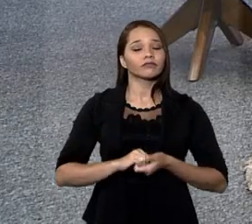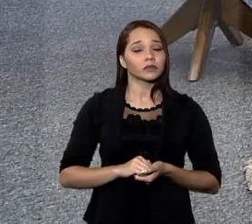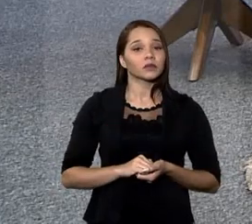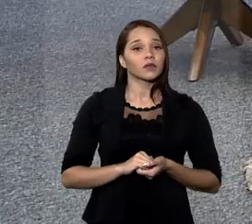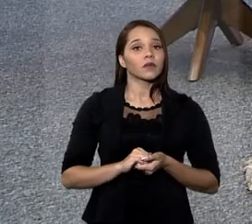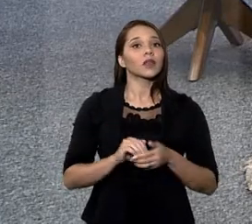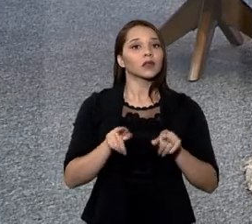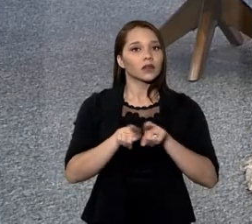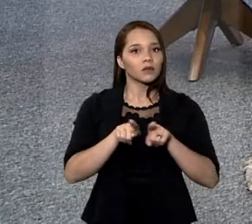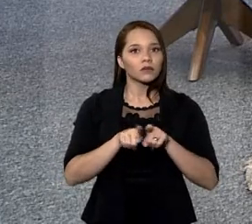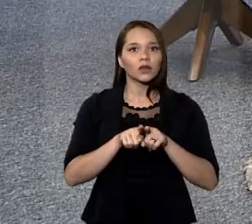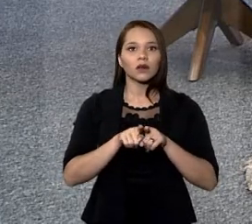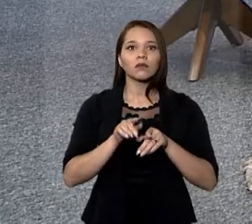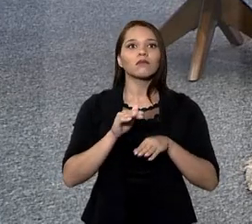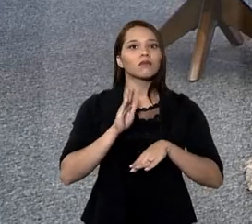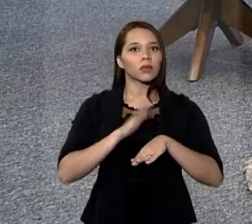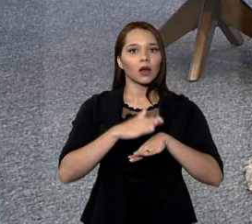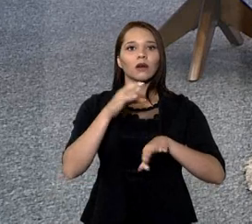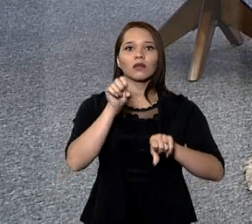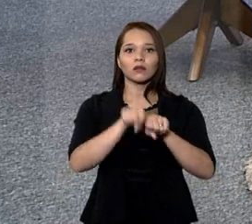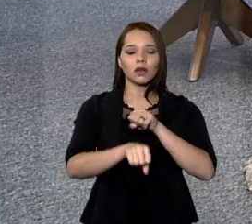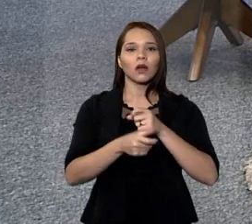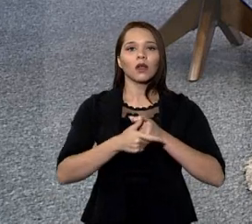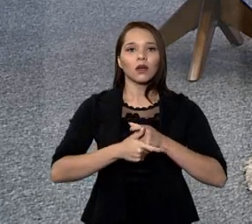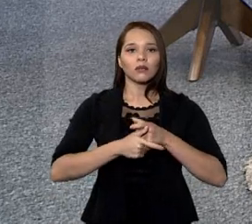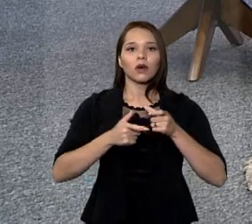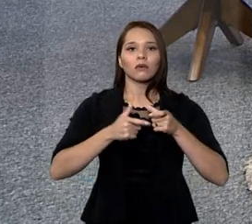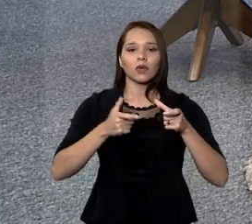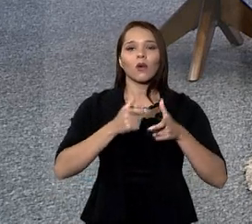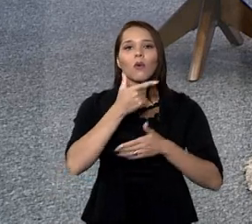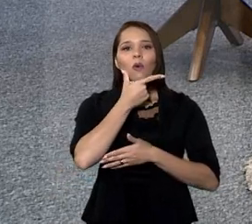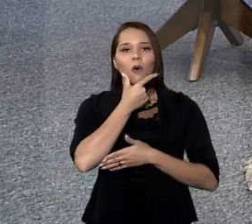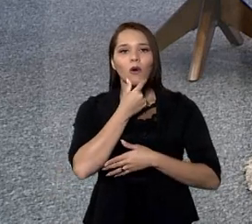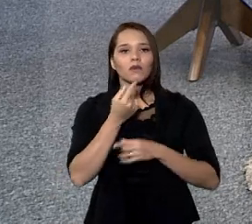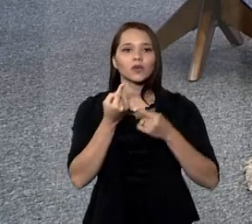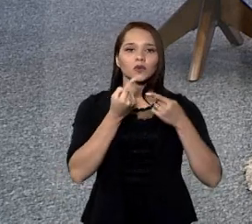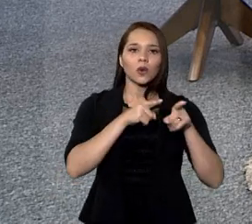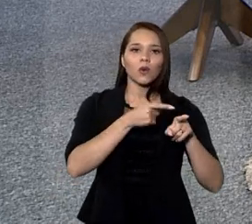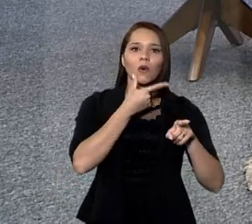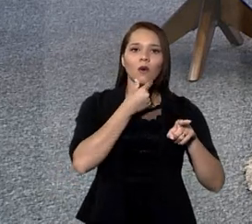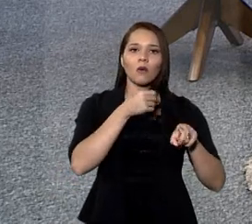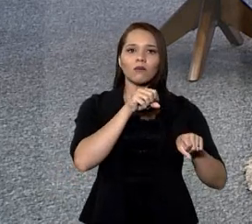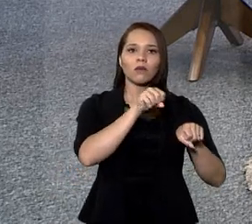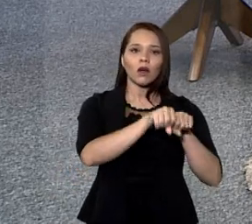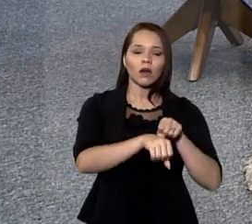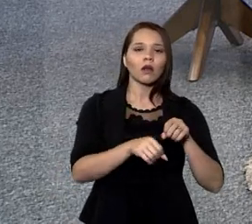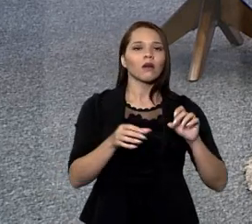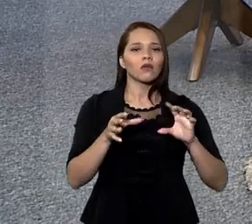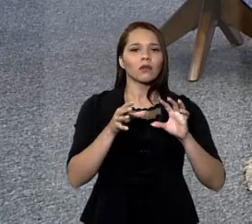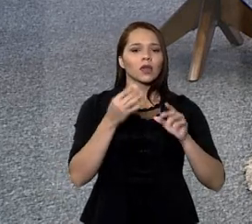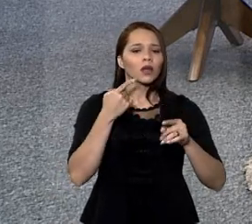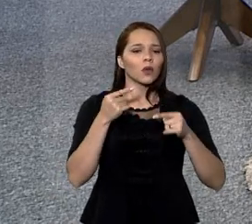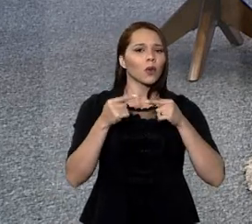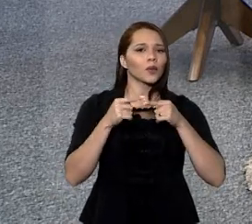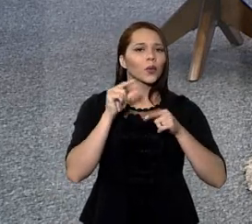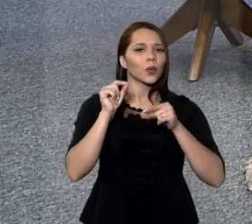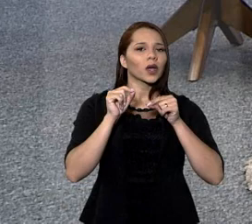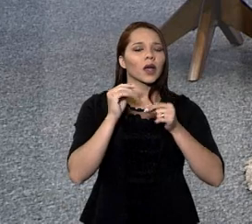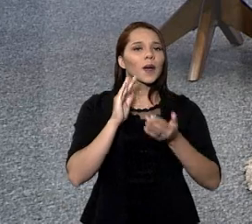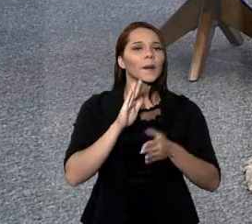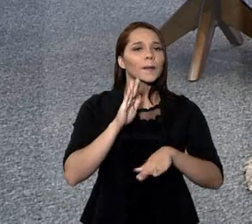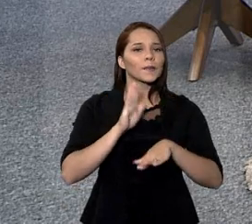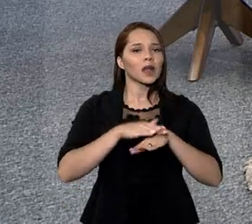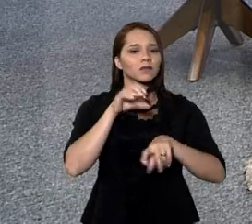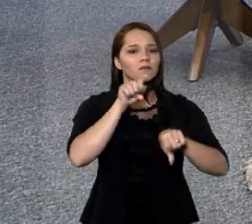sexual além dos homicídios um crescendo de homens contra homens vinculados também